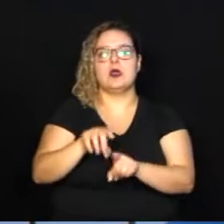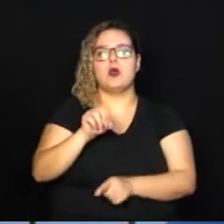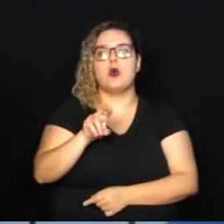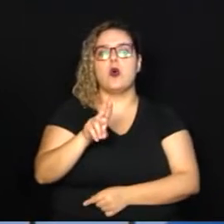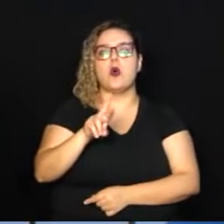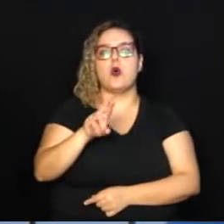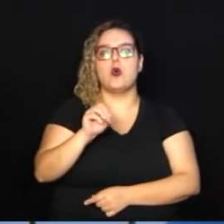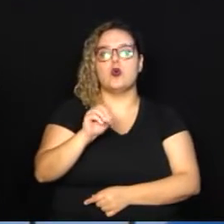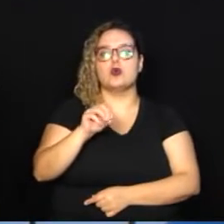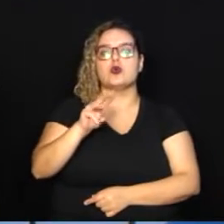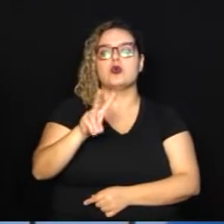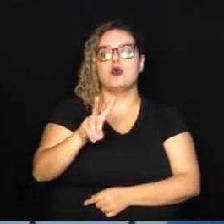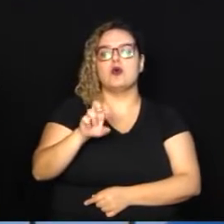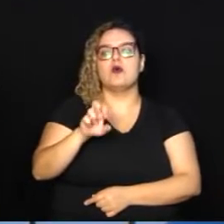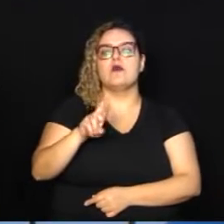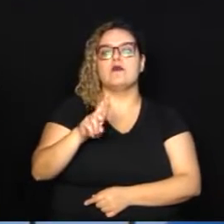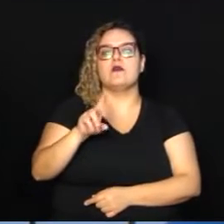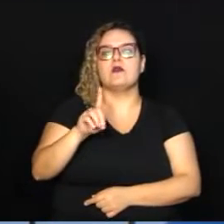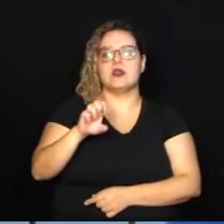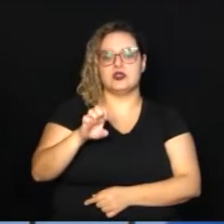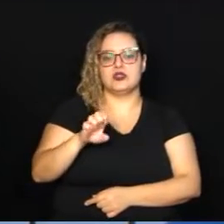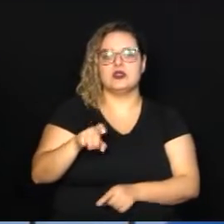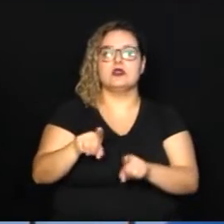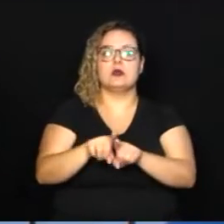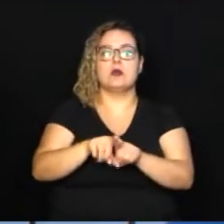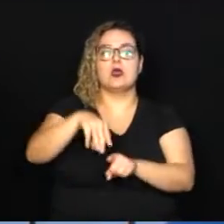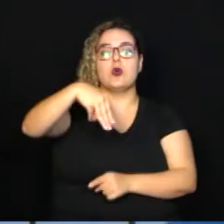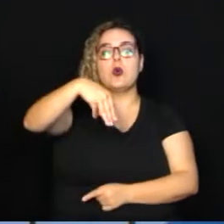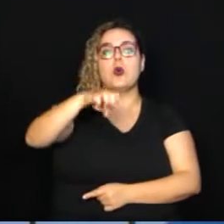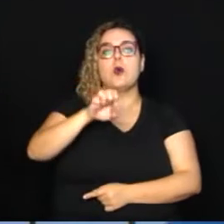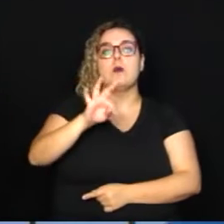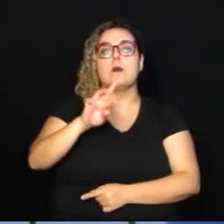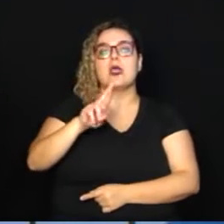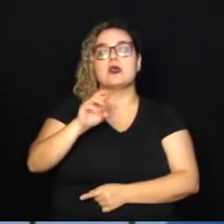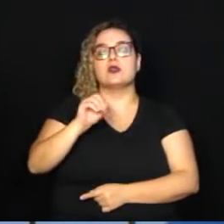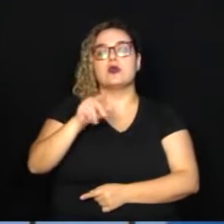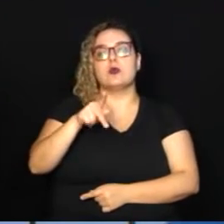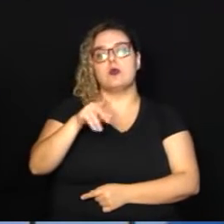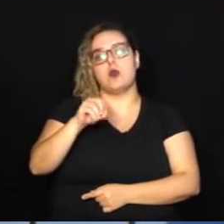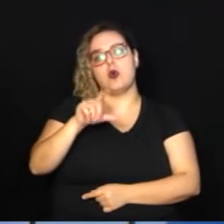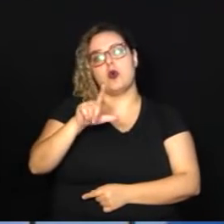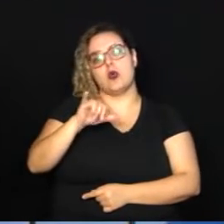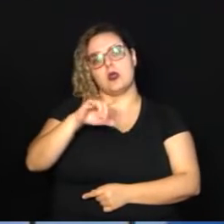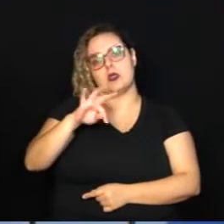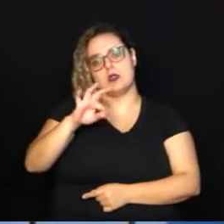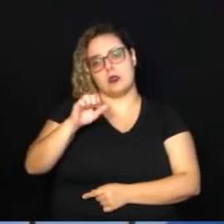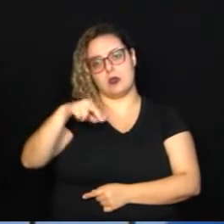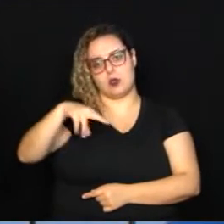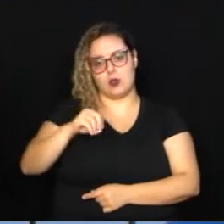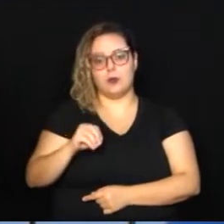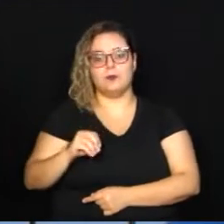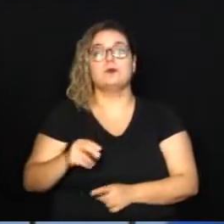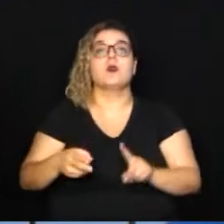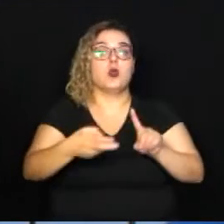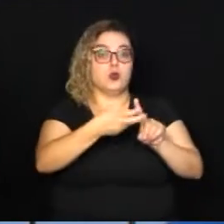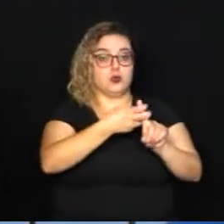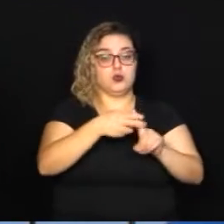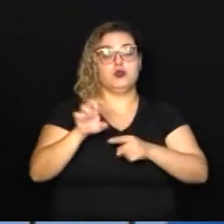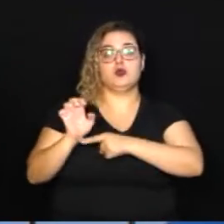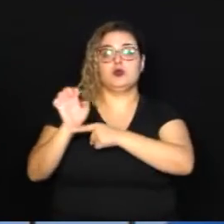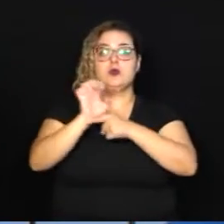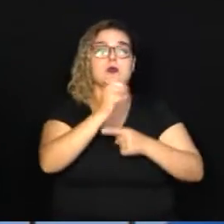Hospital Metropolitano, que foi na última semana encampado pela Prefeitura. No SUS estadual, são 30